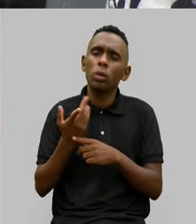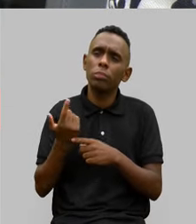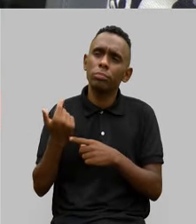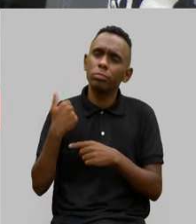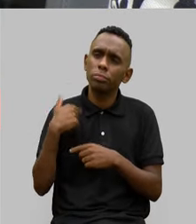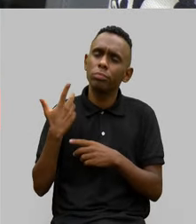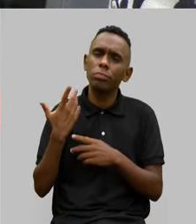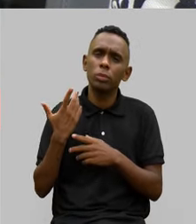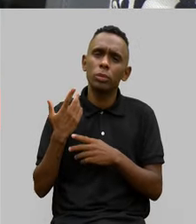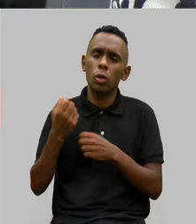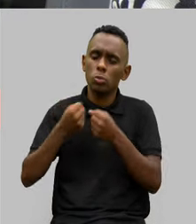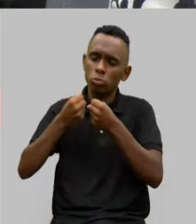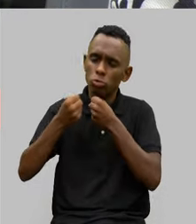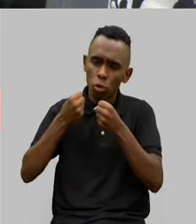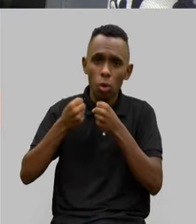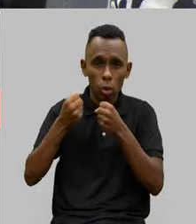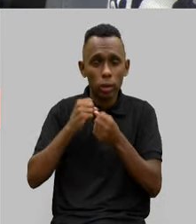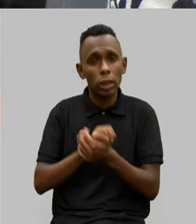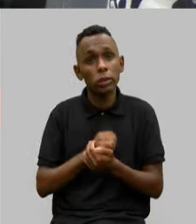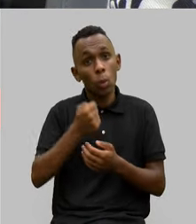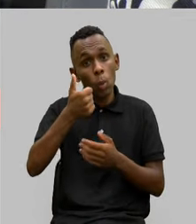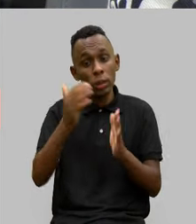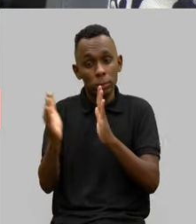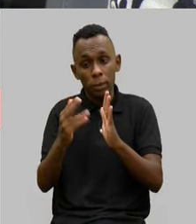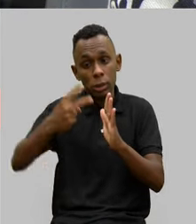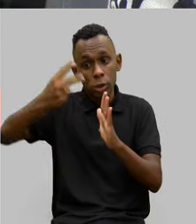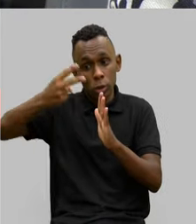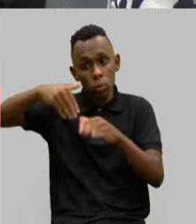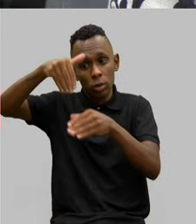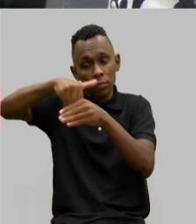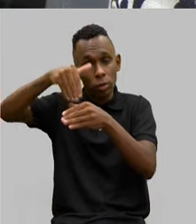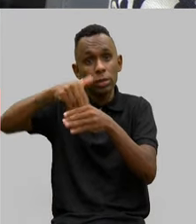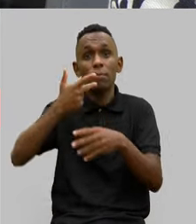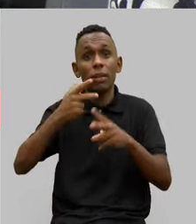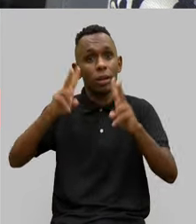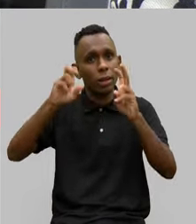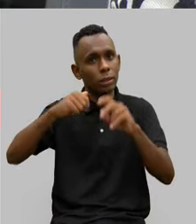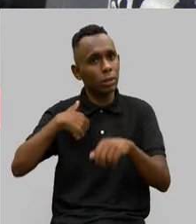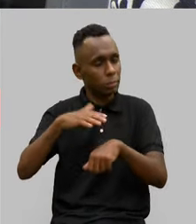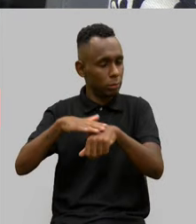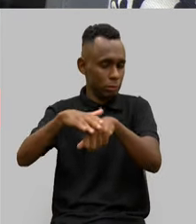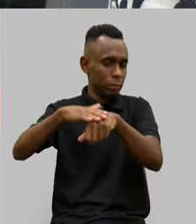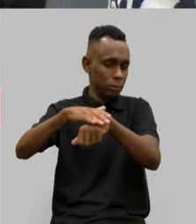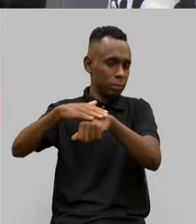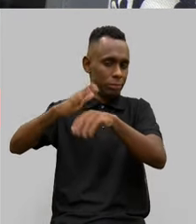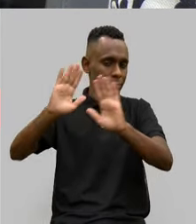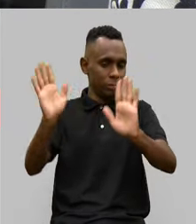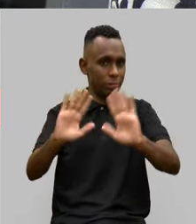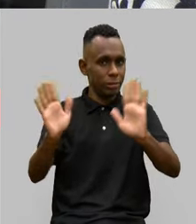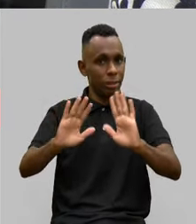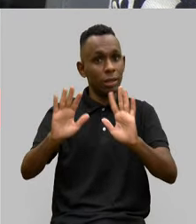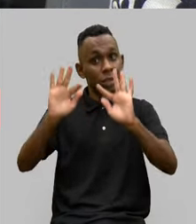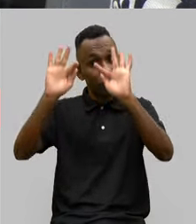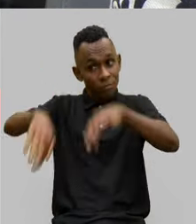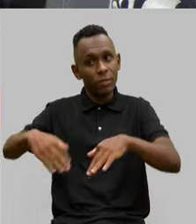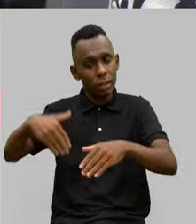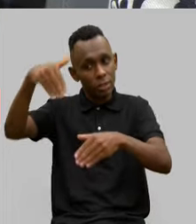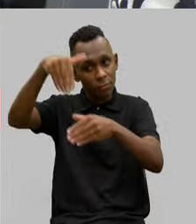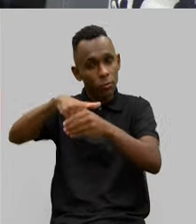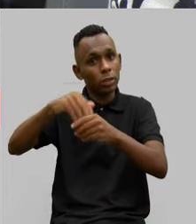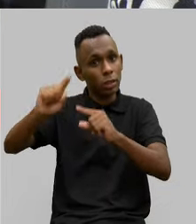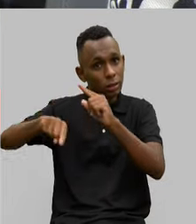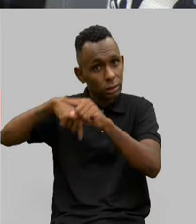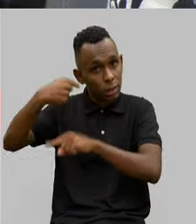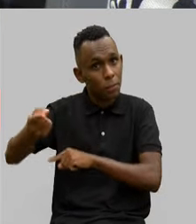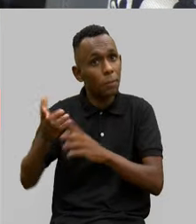H 20 dias da do segundo turn das eleições para falar sobre isso eu falei olha não converso contigo antes de acabar as eleições exatamente paraa gente não